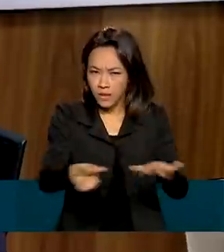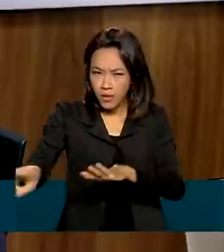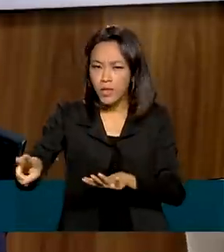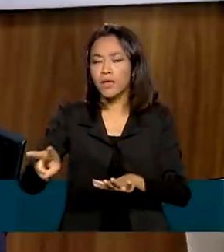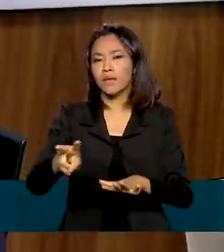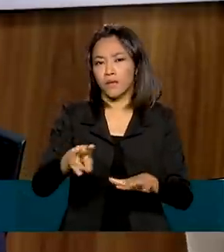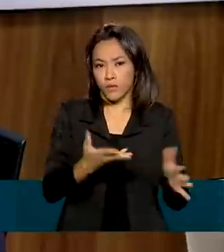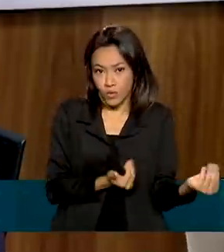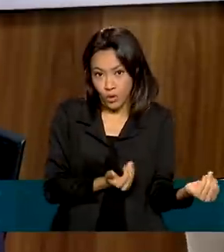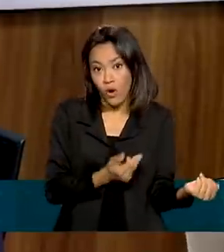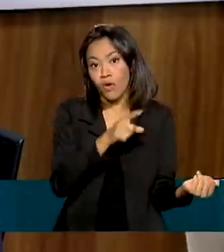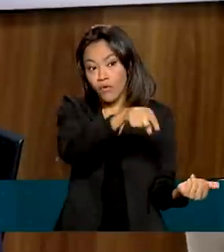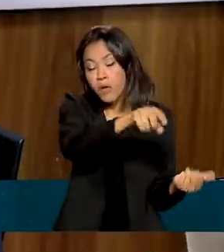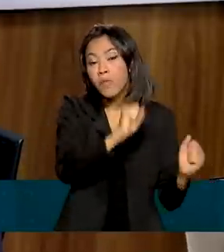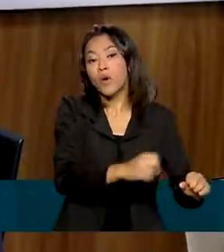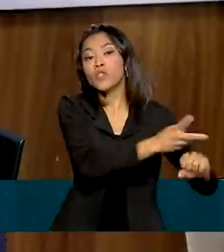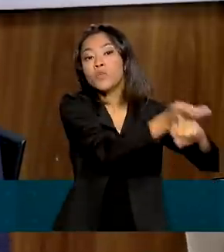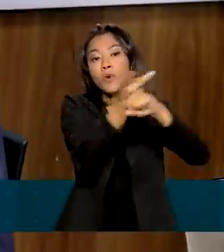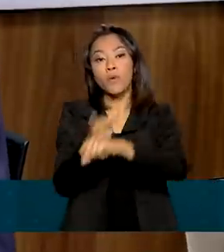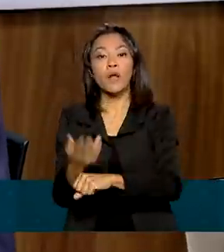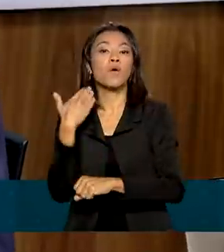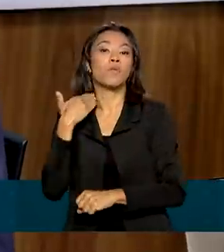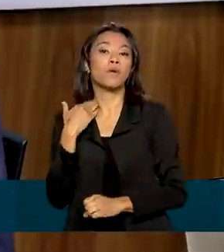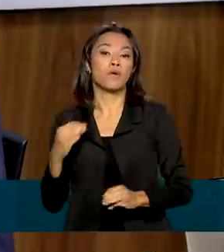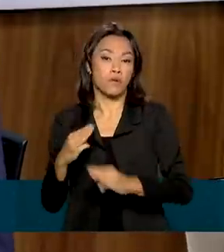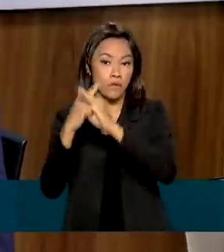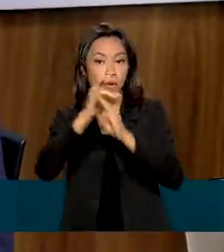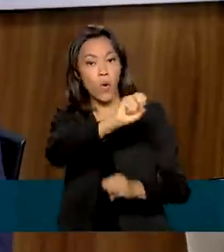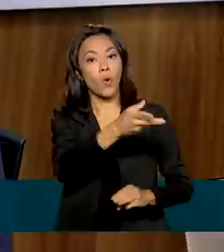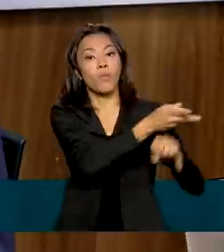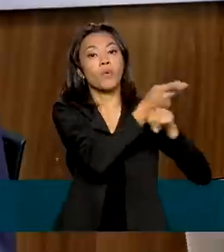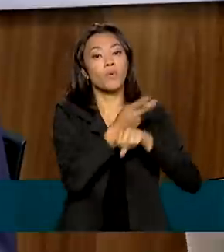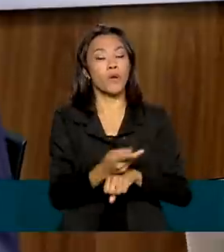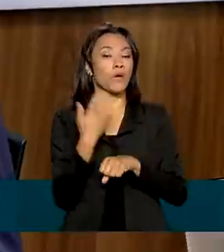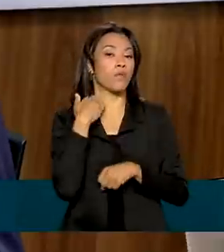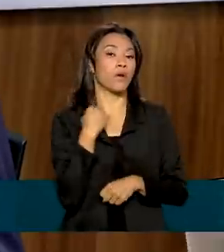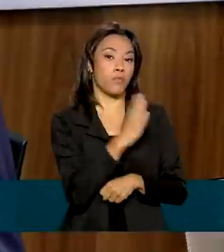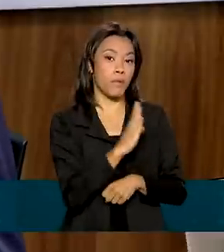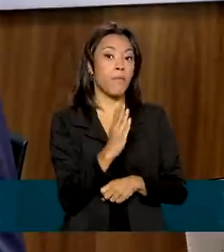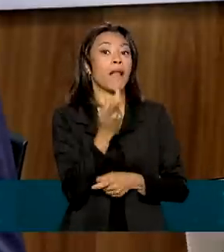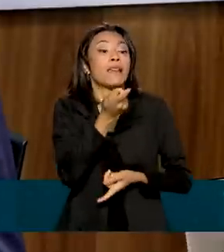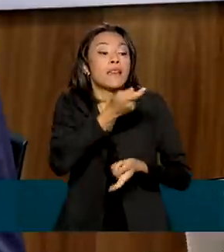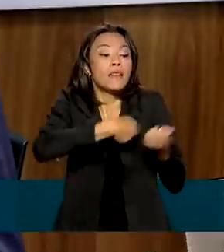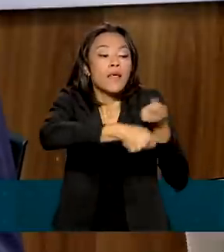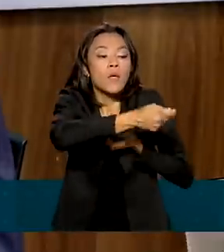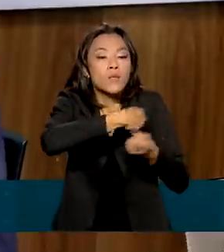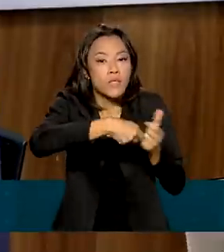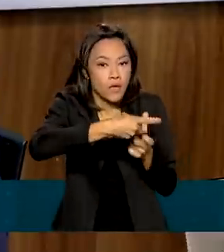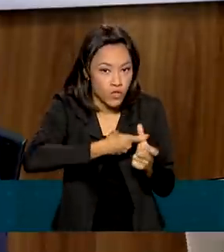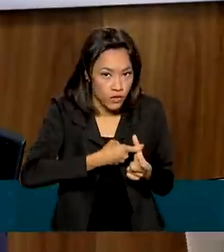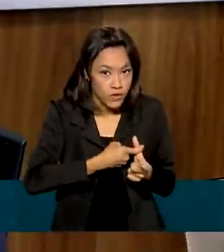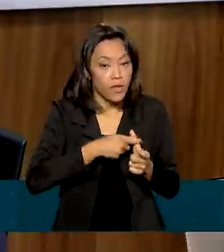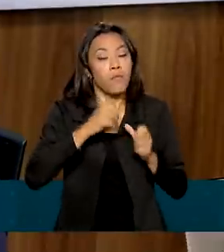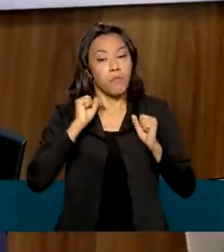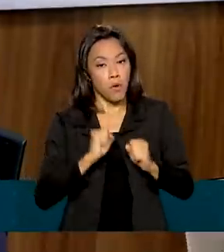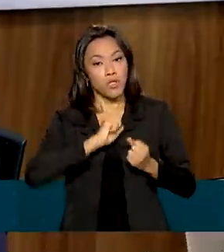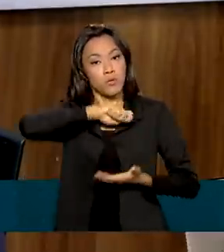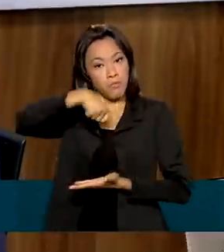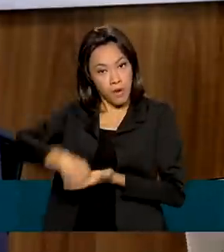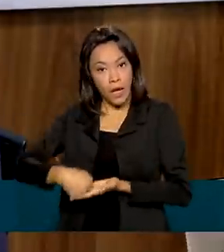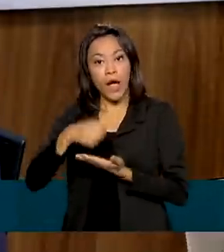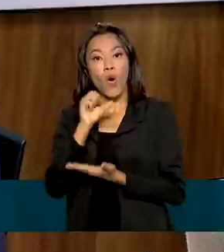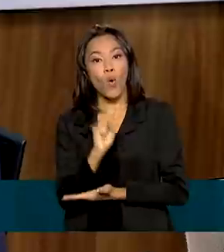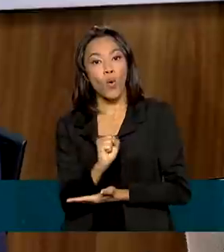essa coleção por poderá procurar a Caixa Econômica ou Banco do Brasil para renegociar o pagamento então de pode pagar oito por cento